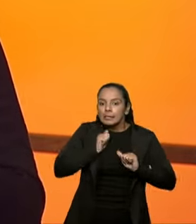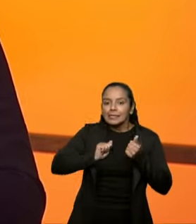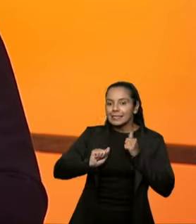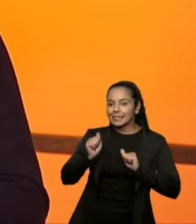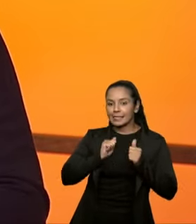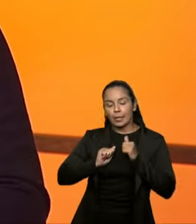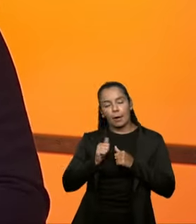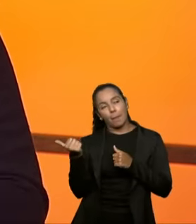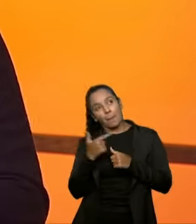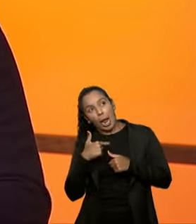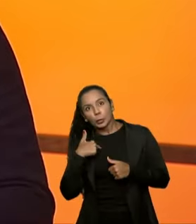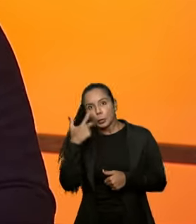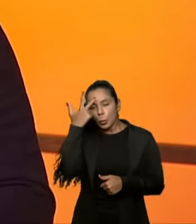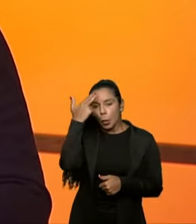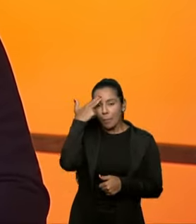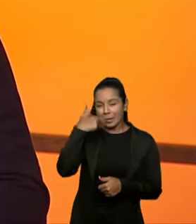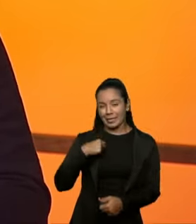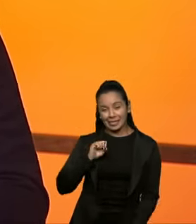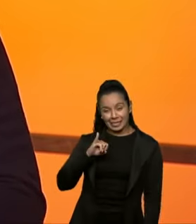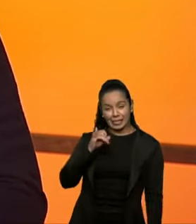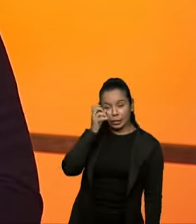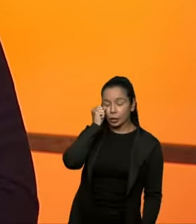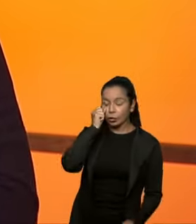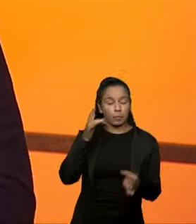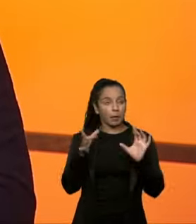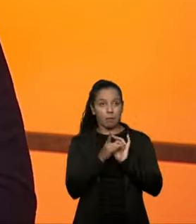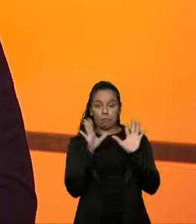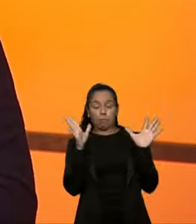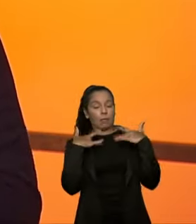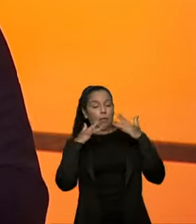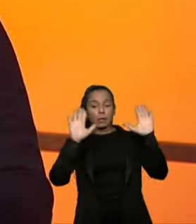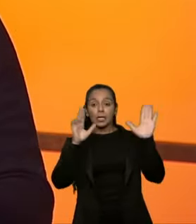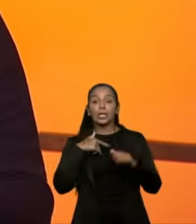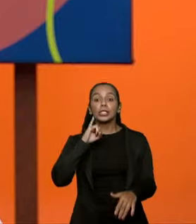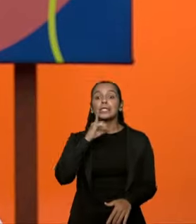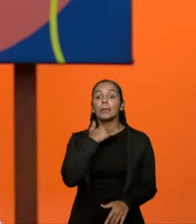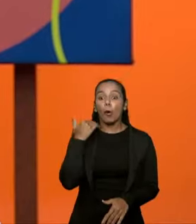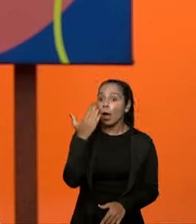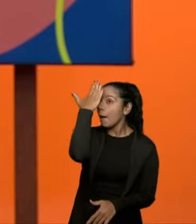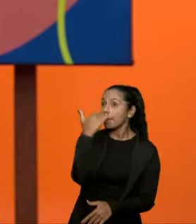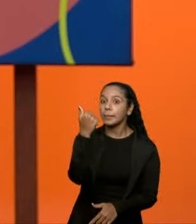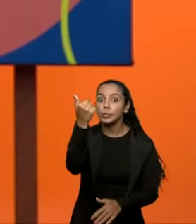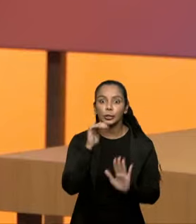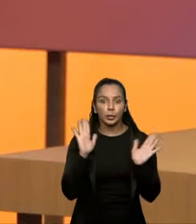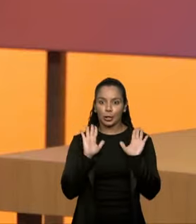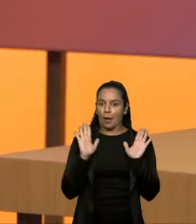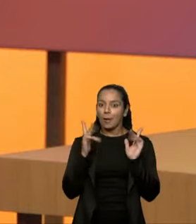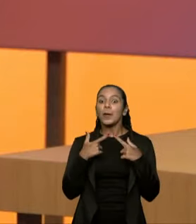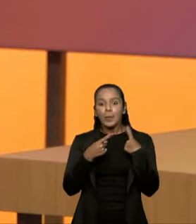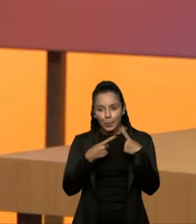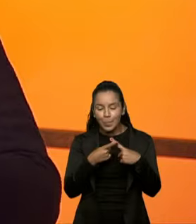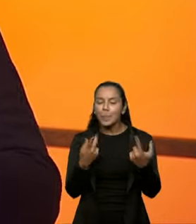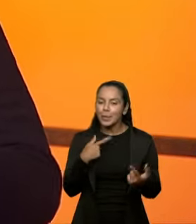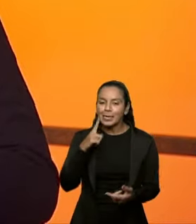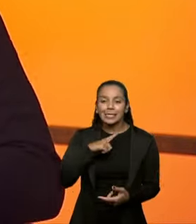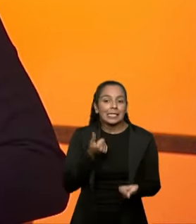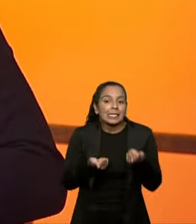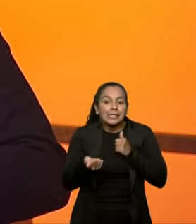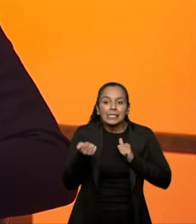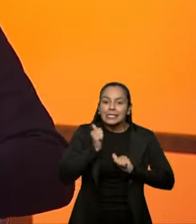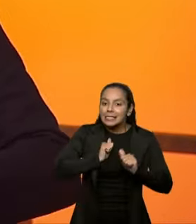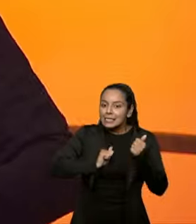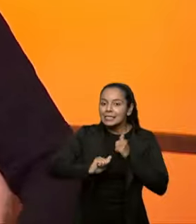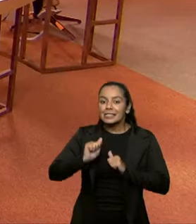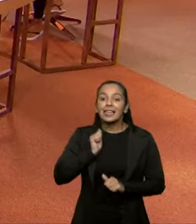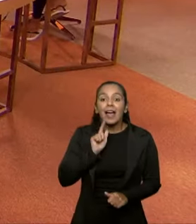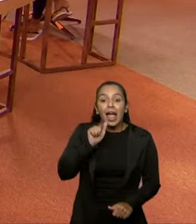do que o normal. Então, se eu dormir, me deixa. Se eu morrer, me chama. Sim, durante lógico. O programa, porque tem uma ansiedade também que isso, é do dia a dia.